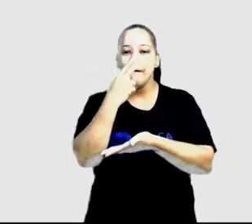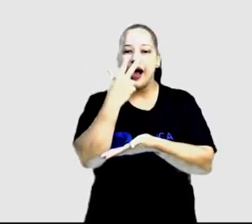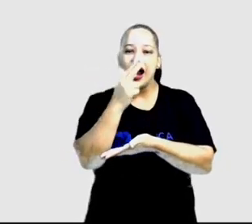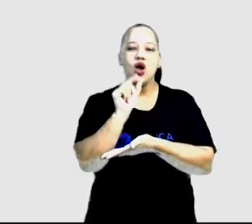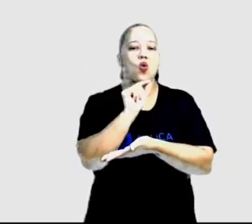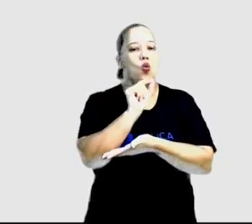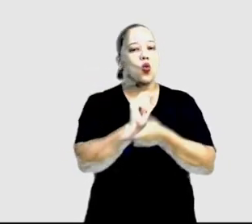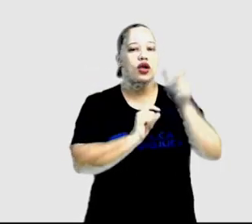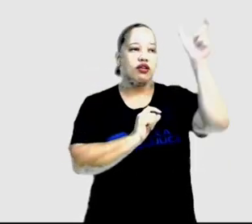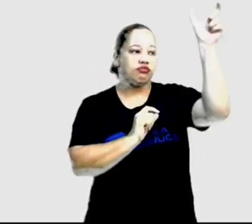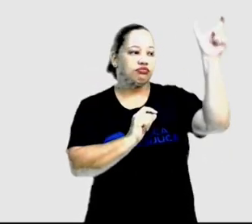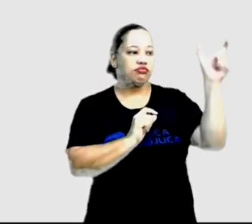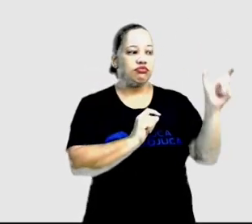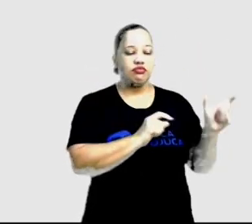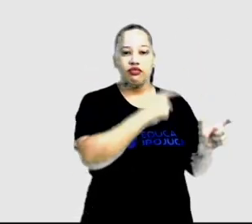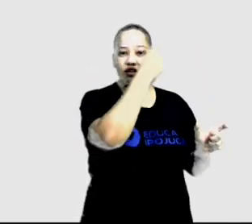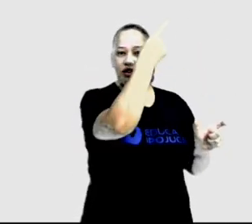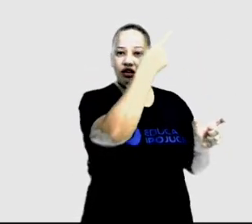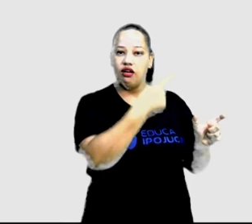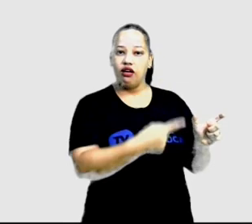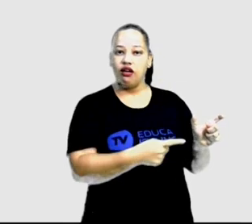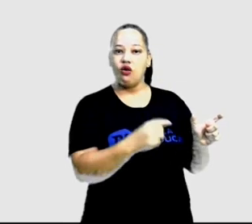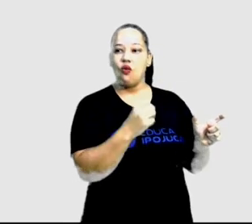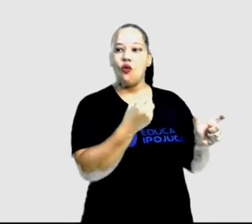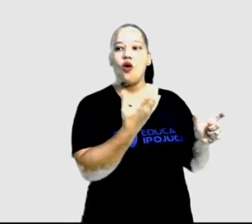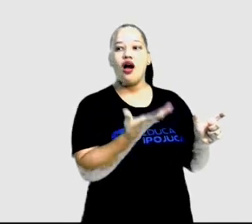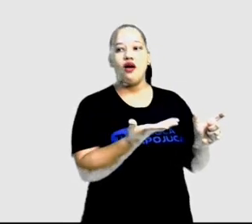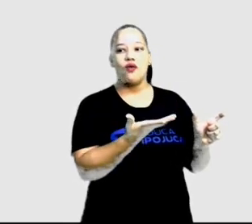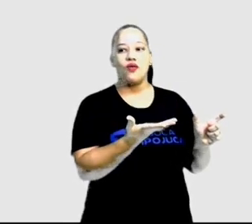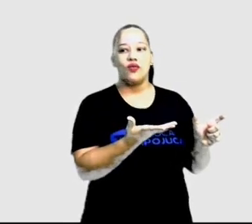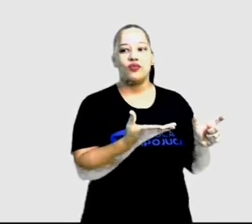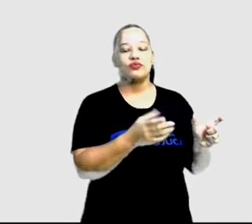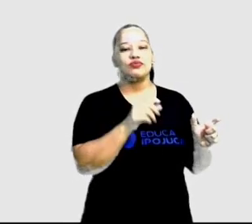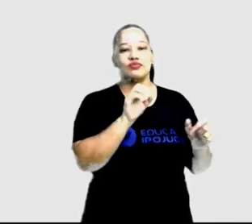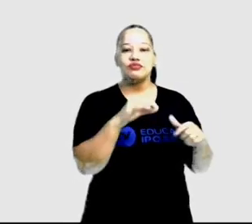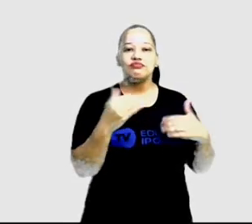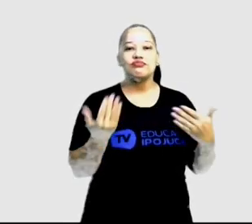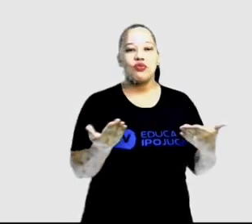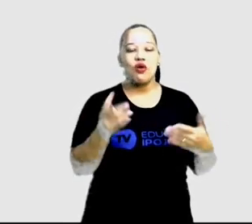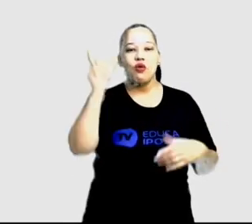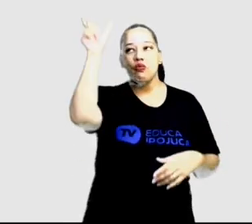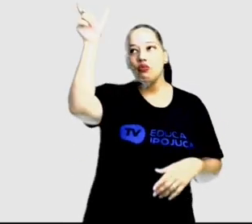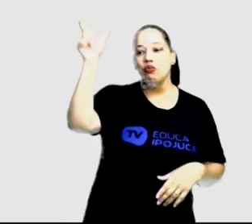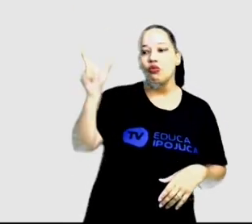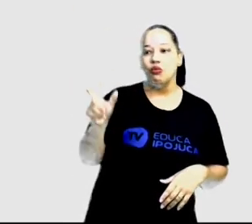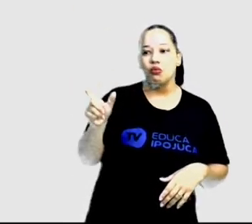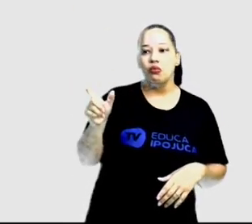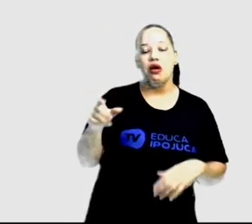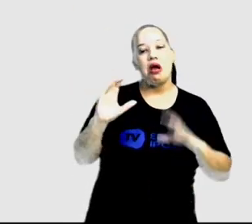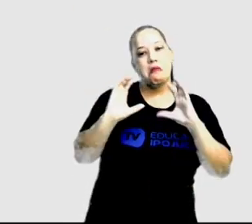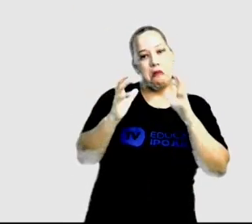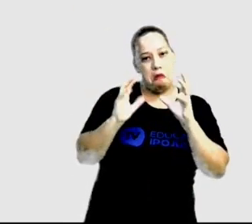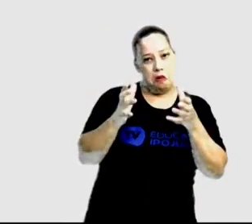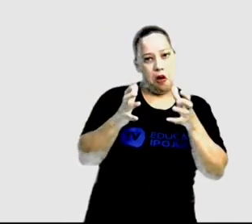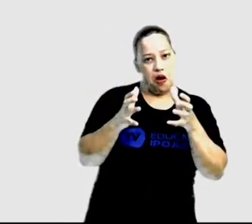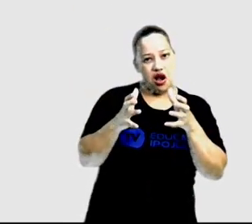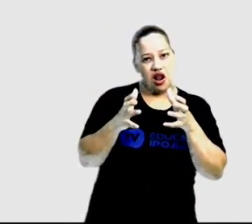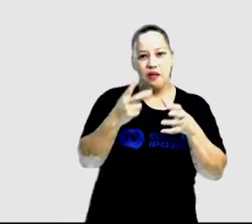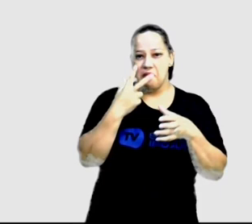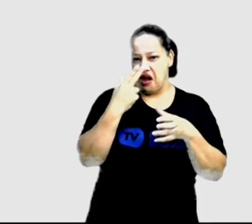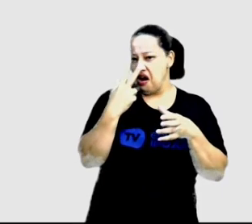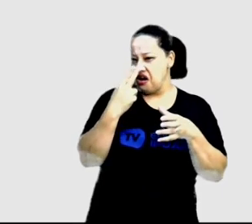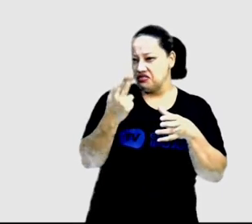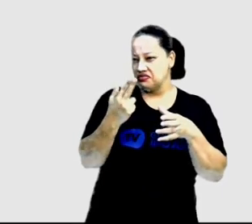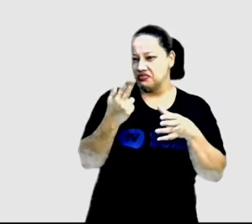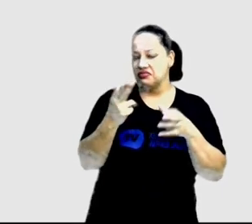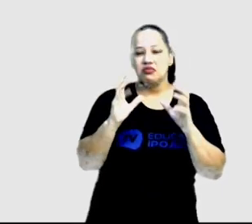com qual desses objetos? Ele se parece com uma bola? Ele tem essa